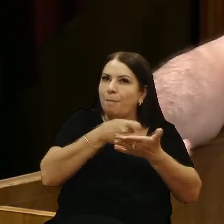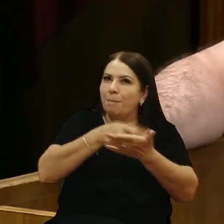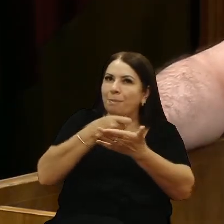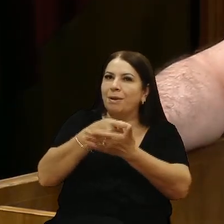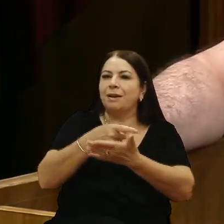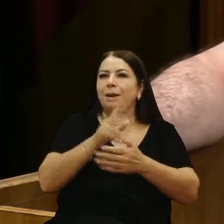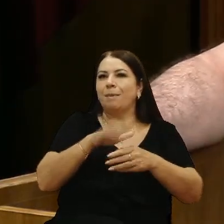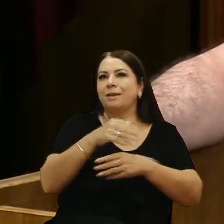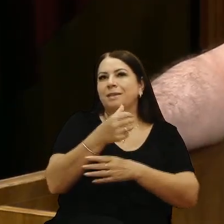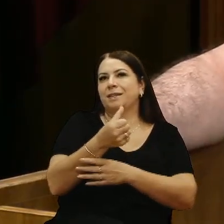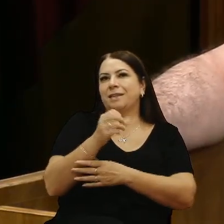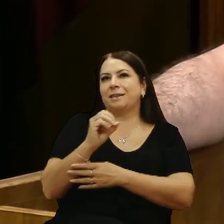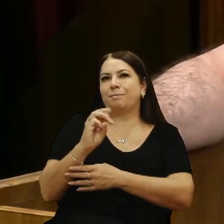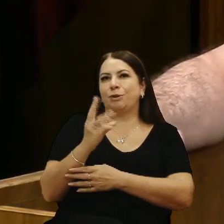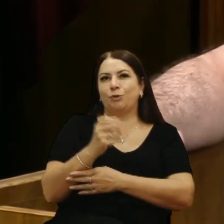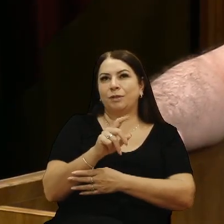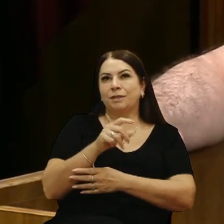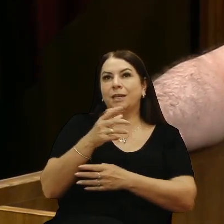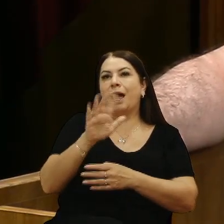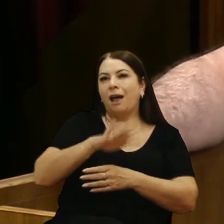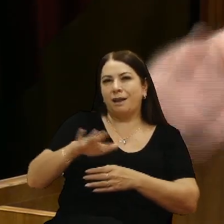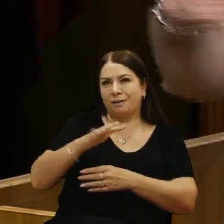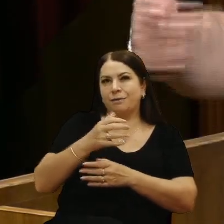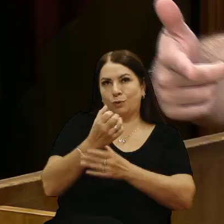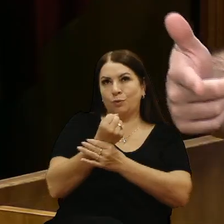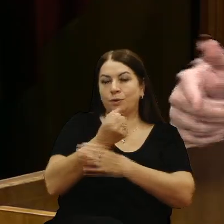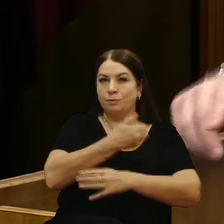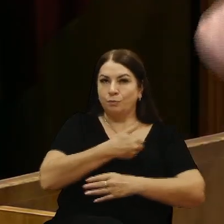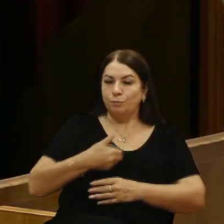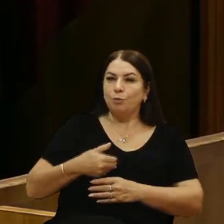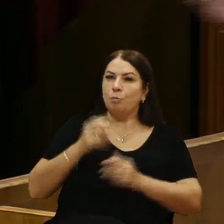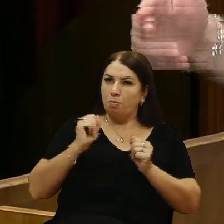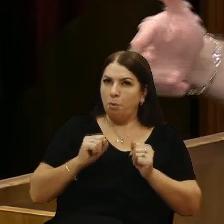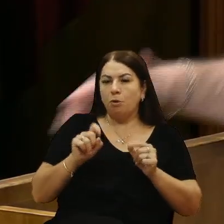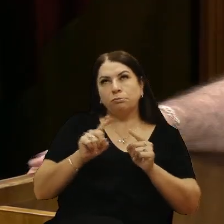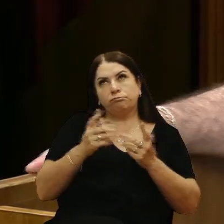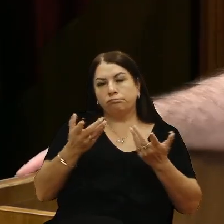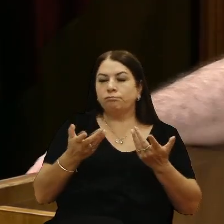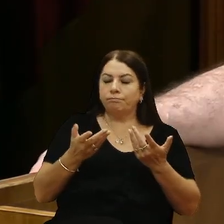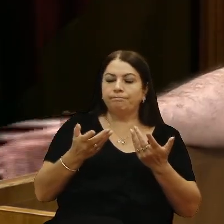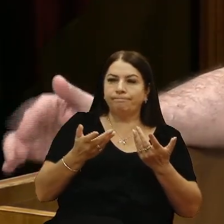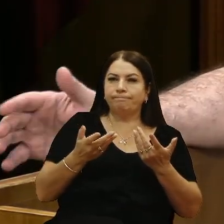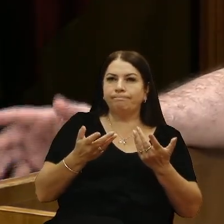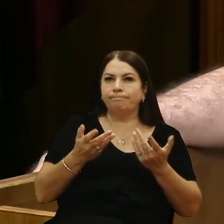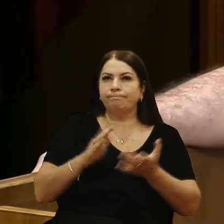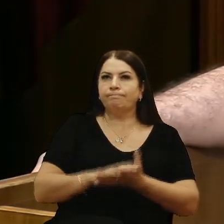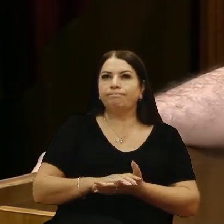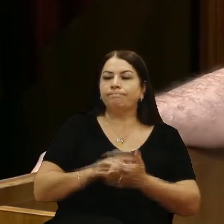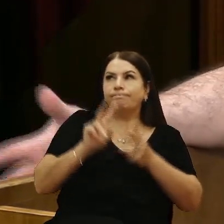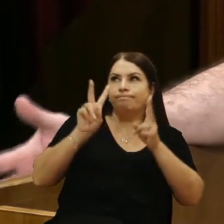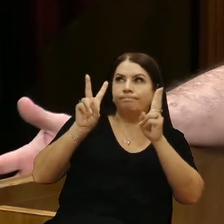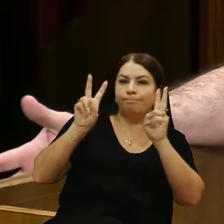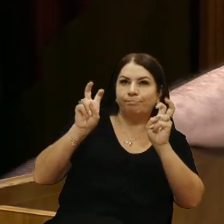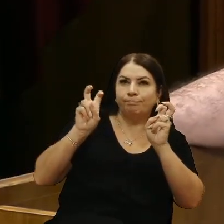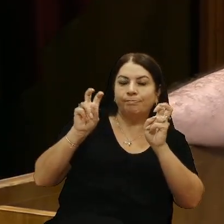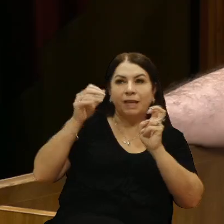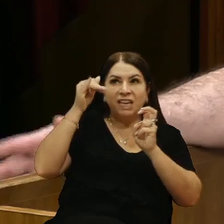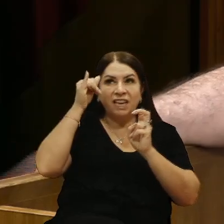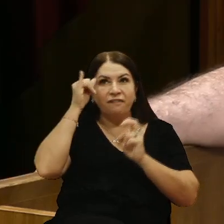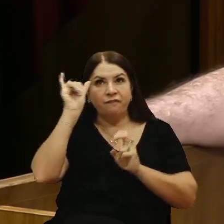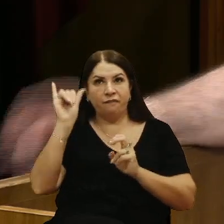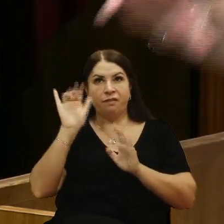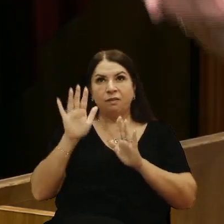para a segurança pública, que a gente pode, vamos usar esses termos, entre aspas,